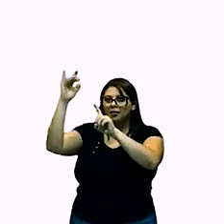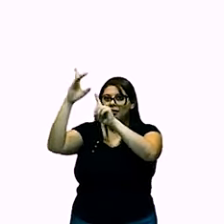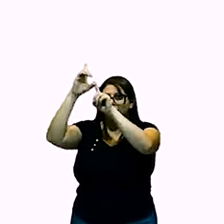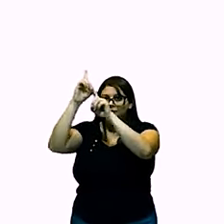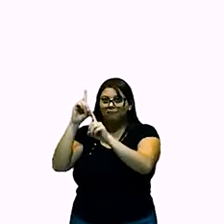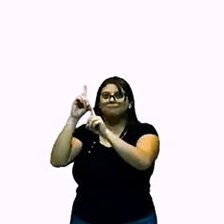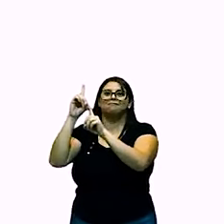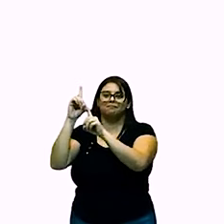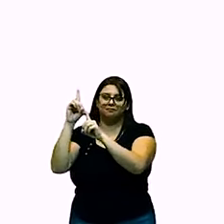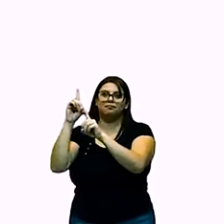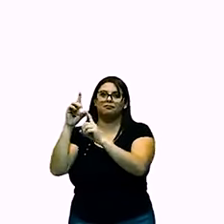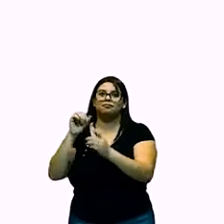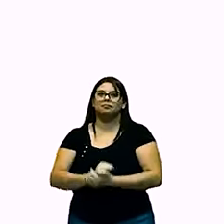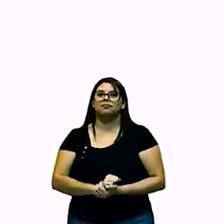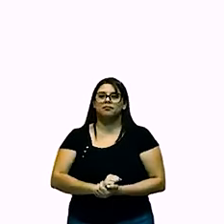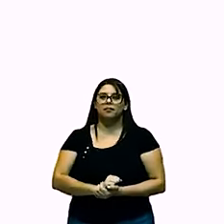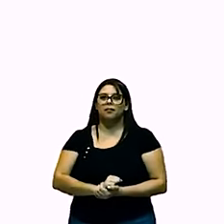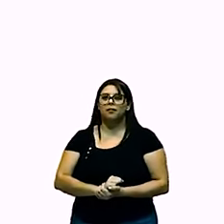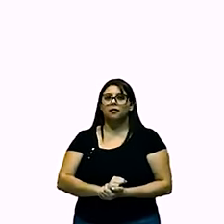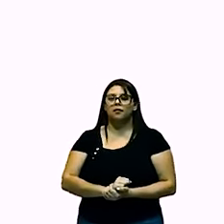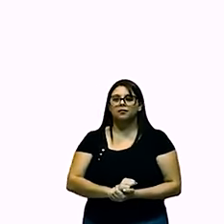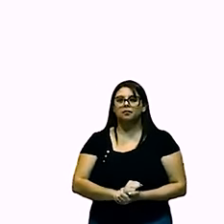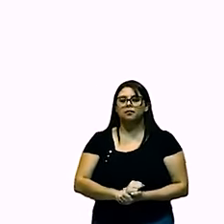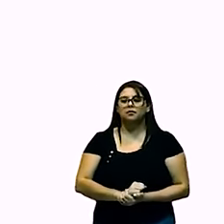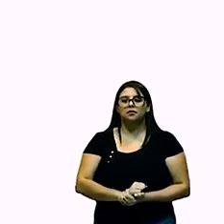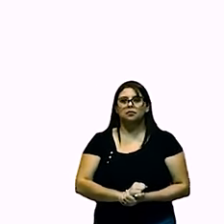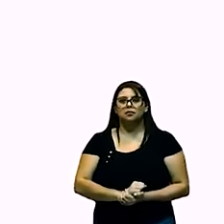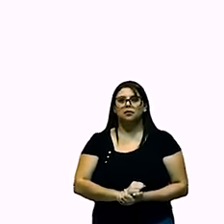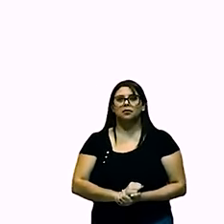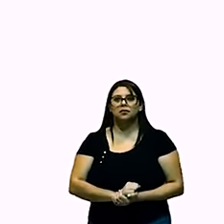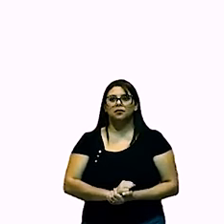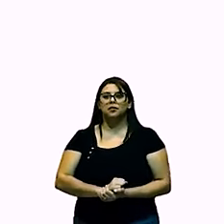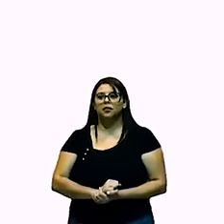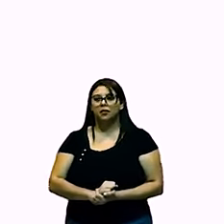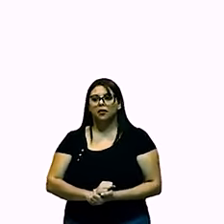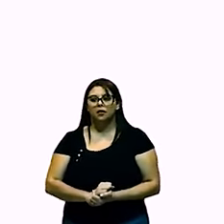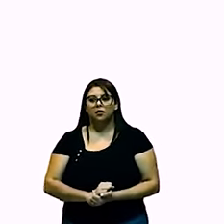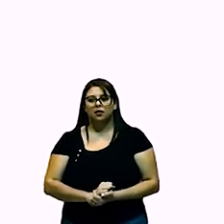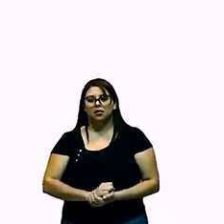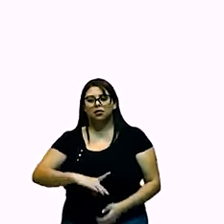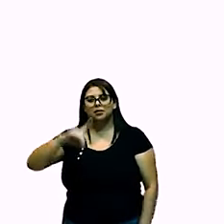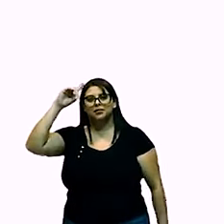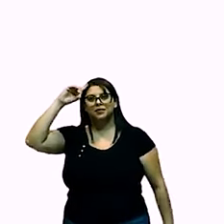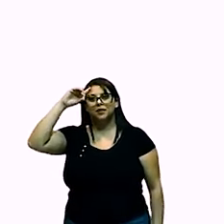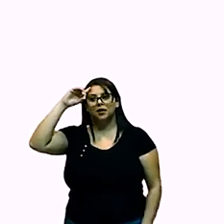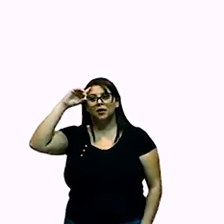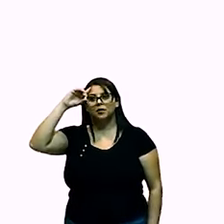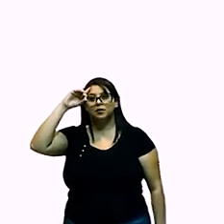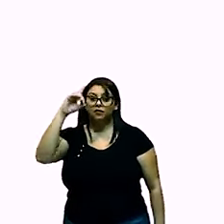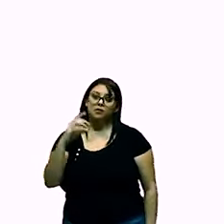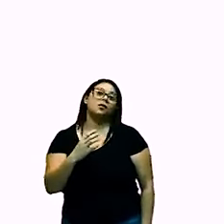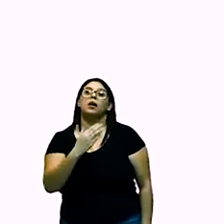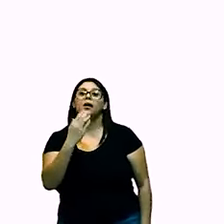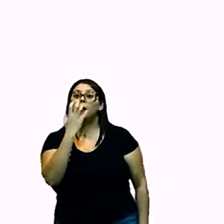Eu não lembro se eu já disse aqui, mas certa vez eu estava comprando ração para o cachorrinho, e eu encontrei a moça lá